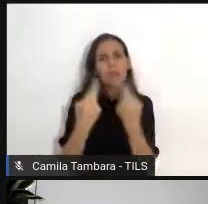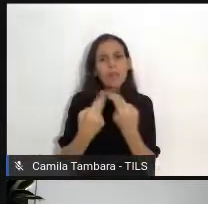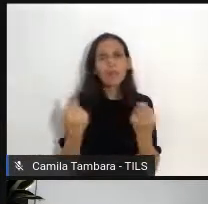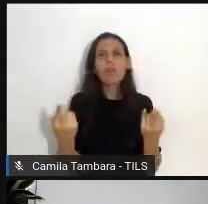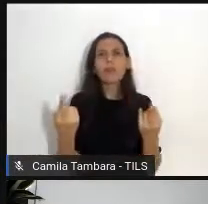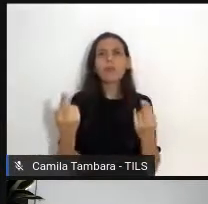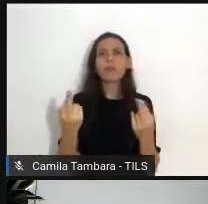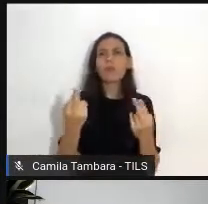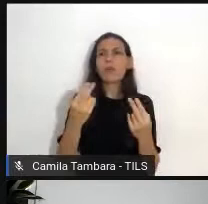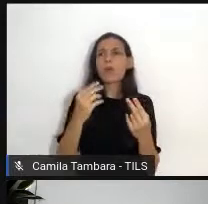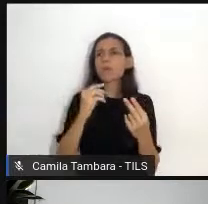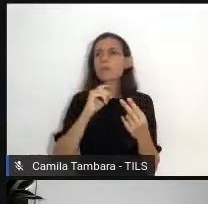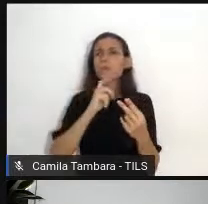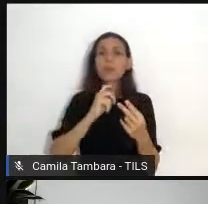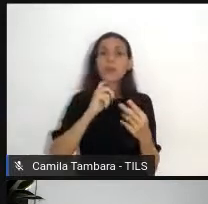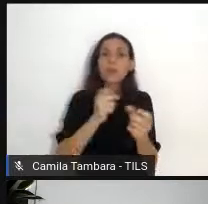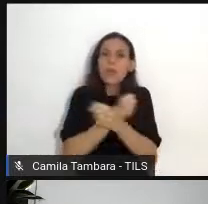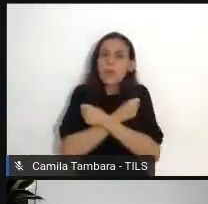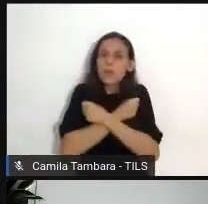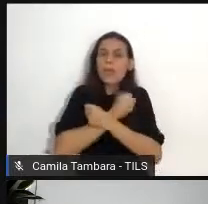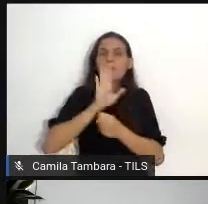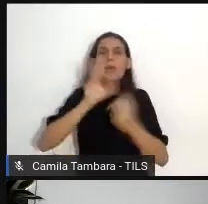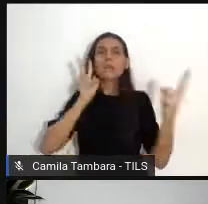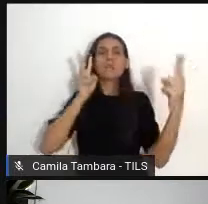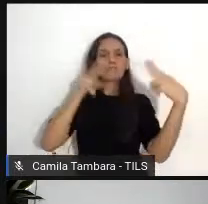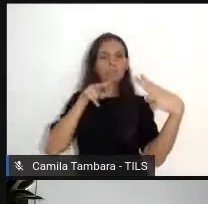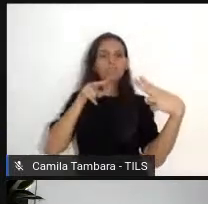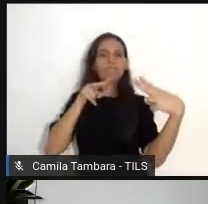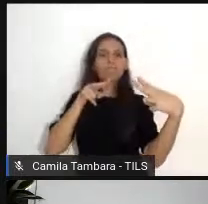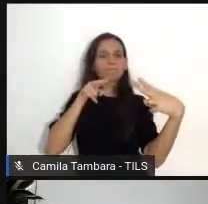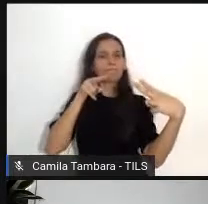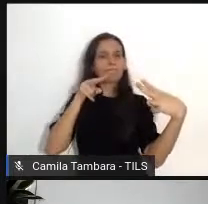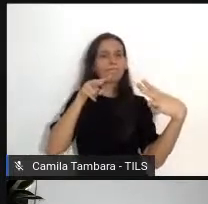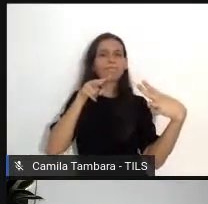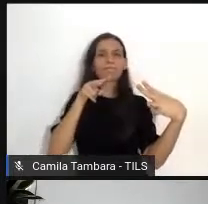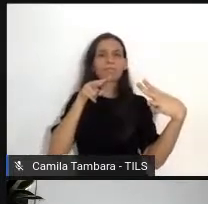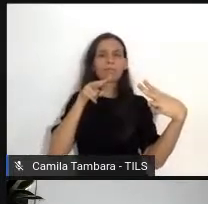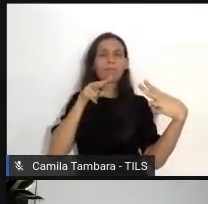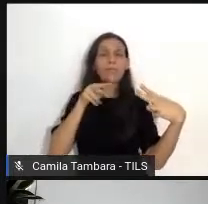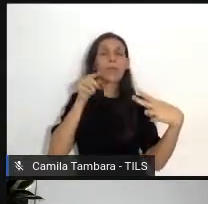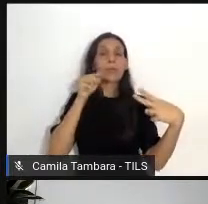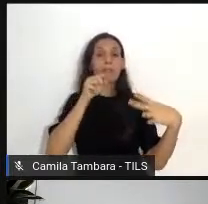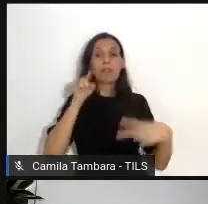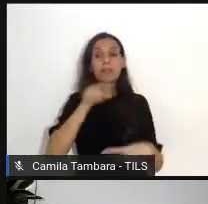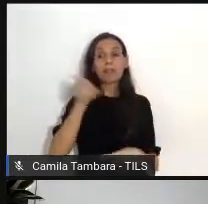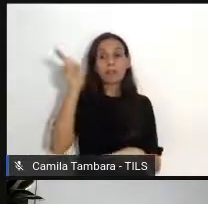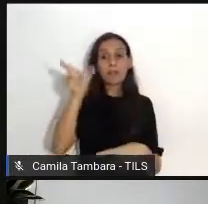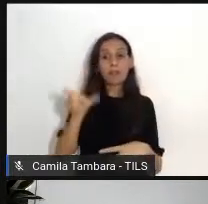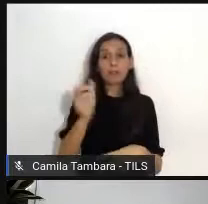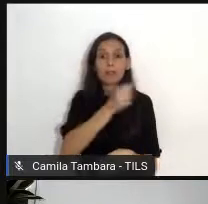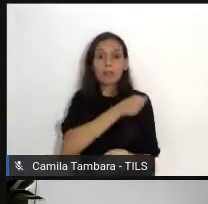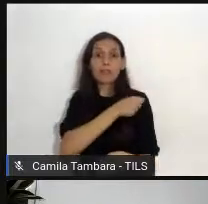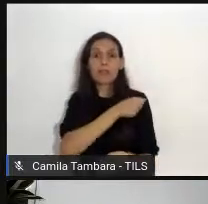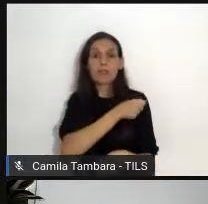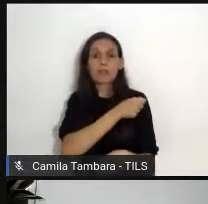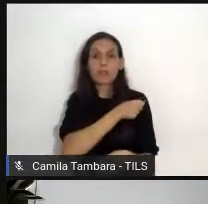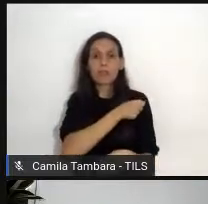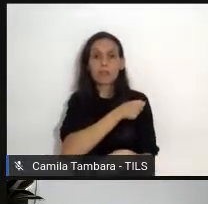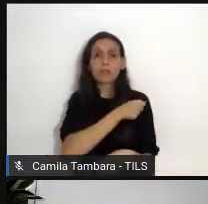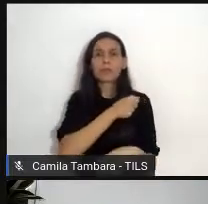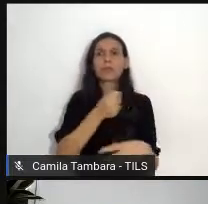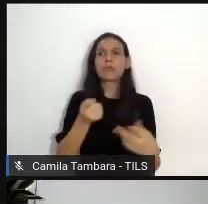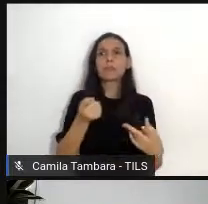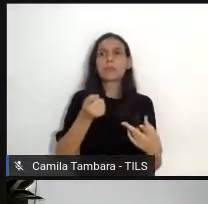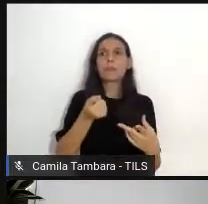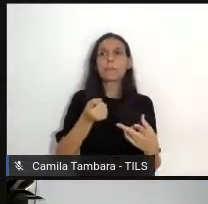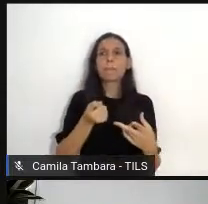um abraço, mas você consegue olhar nos olhos, né? E esses estudantes, né, a ampliação